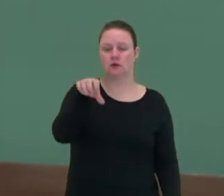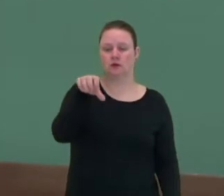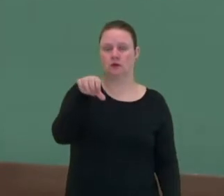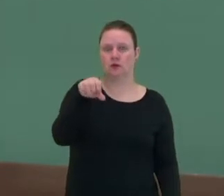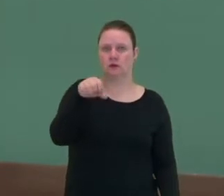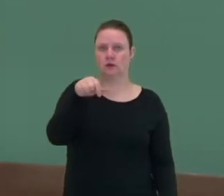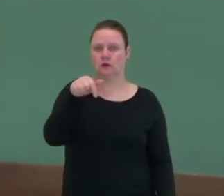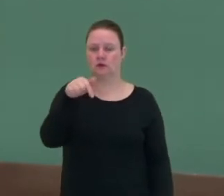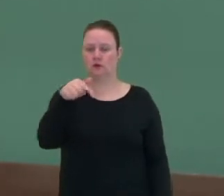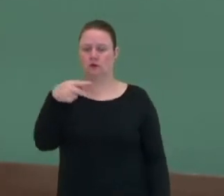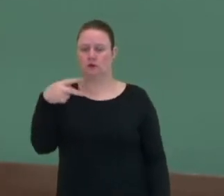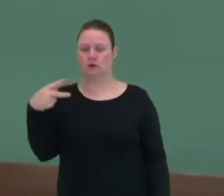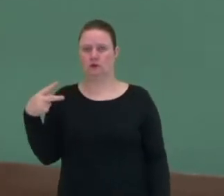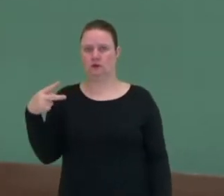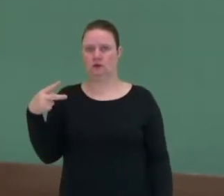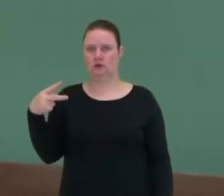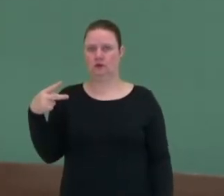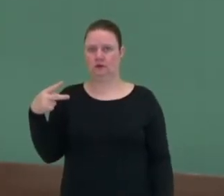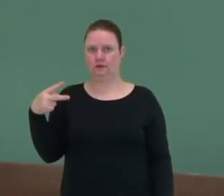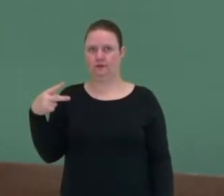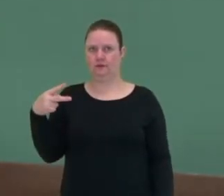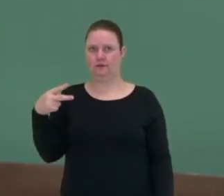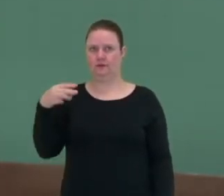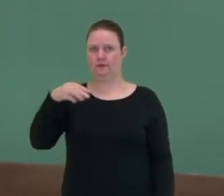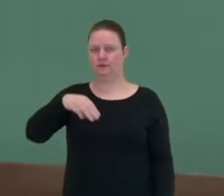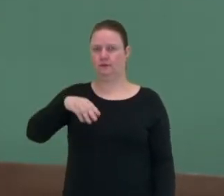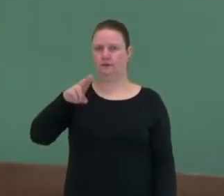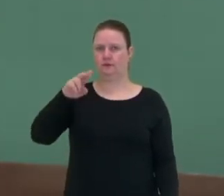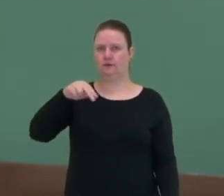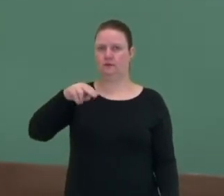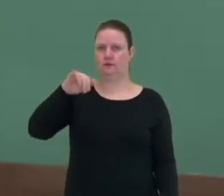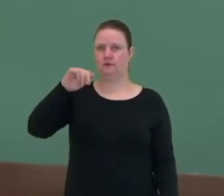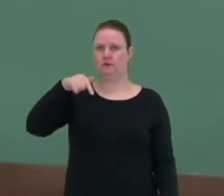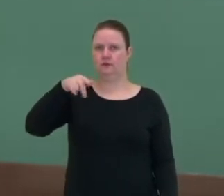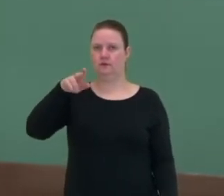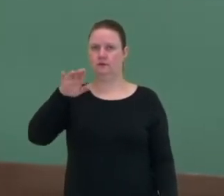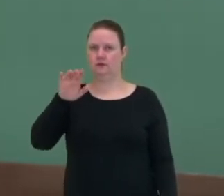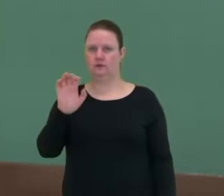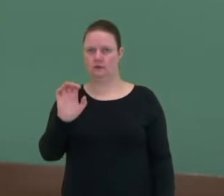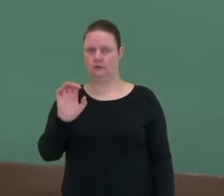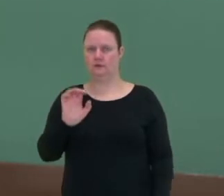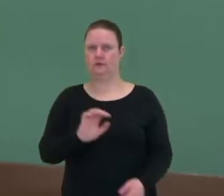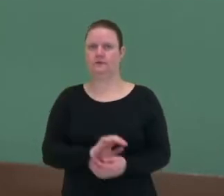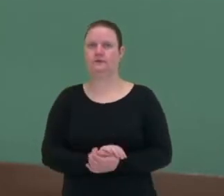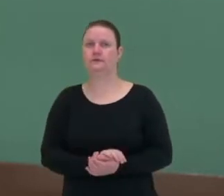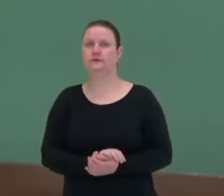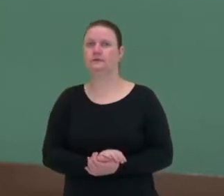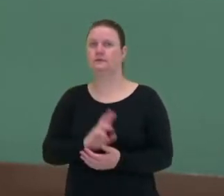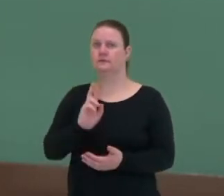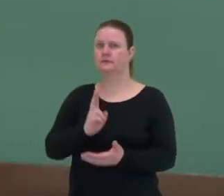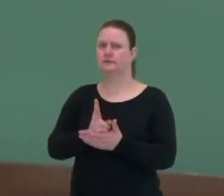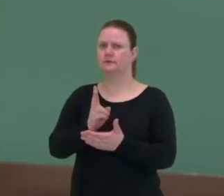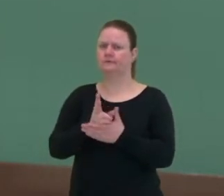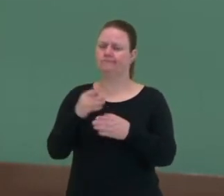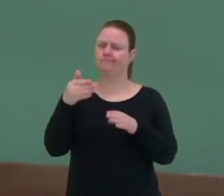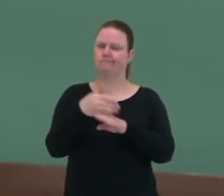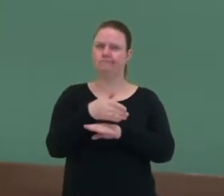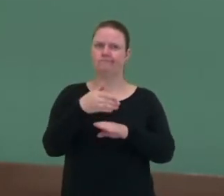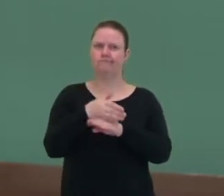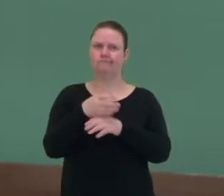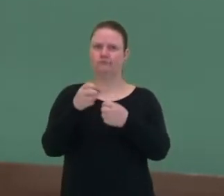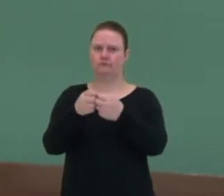1972 em Munique, tá? E a partir dali sempre participou do programa dos Jogos